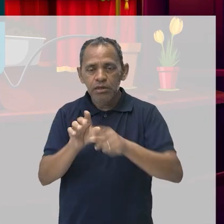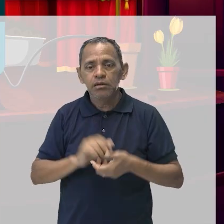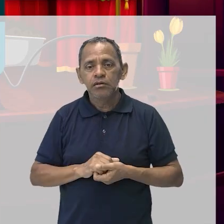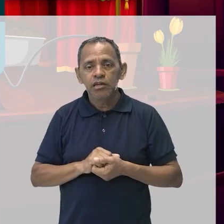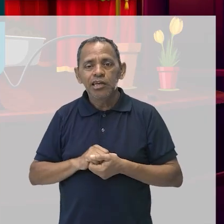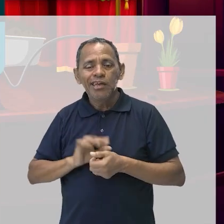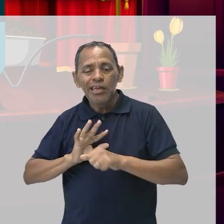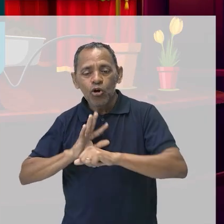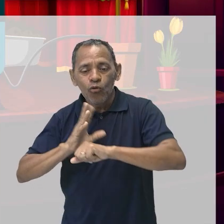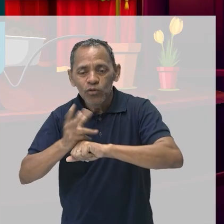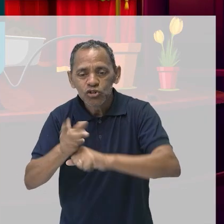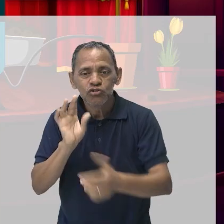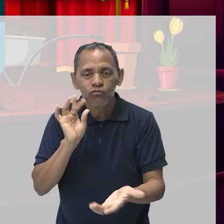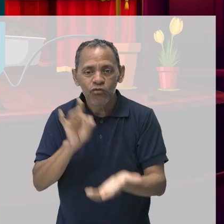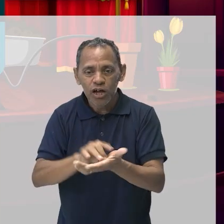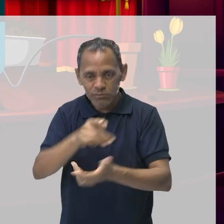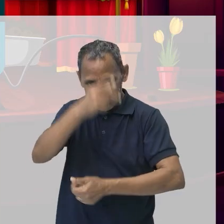convenceu